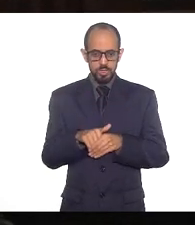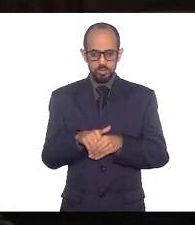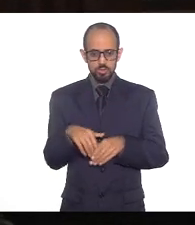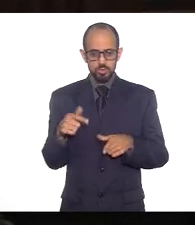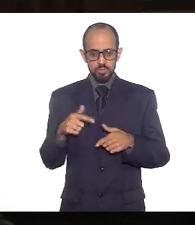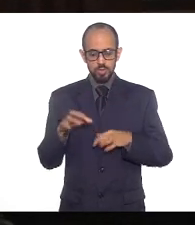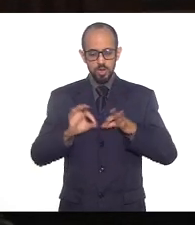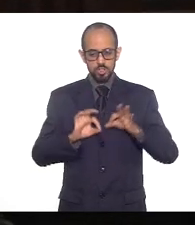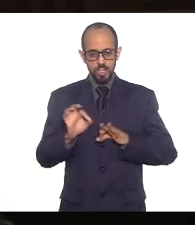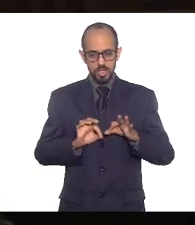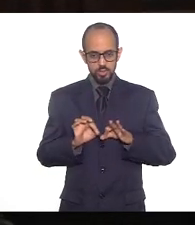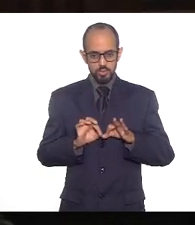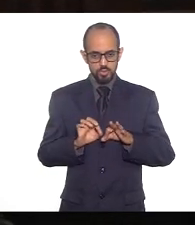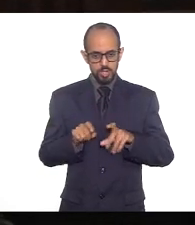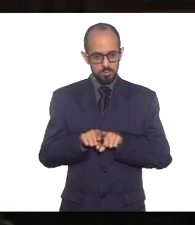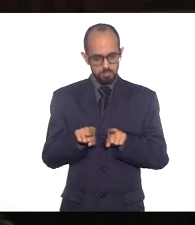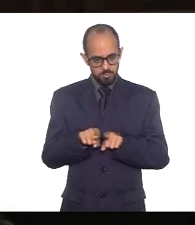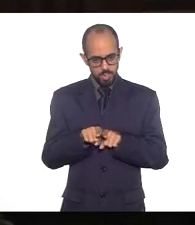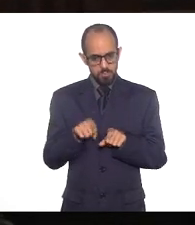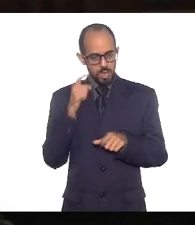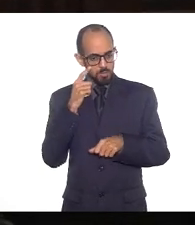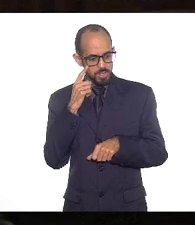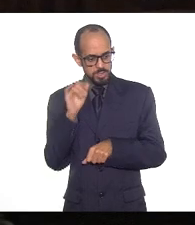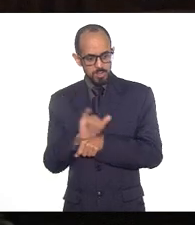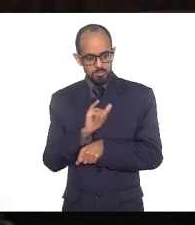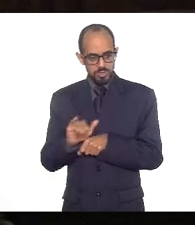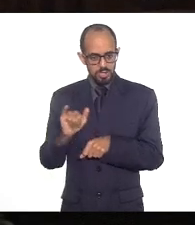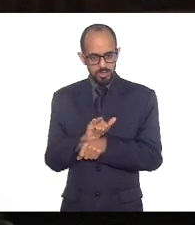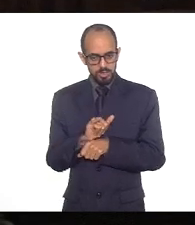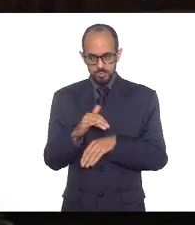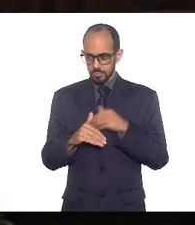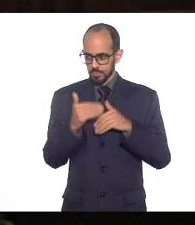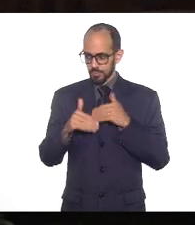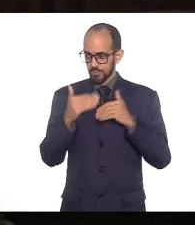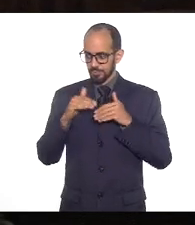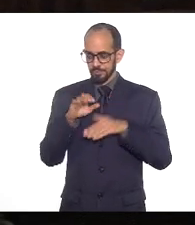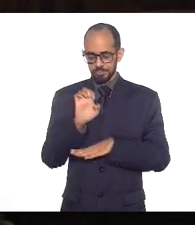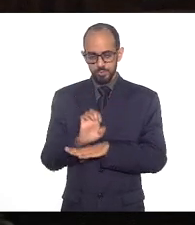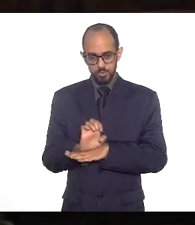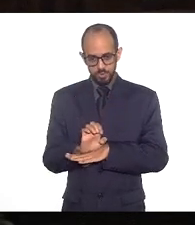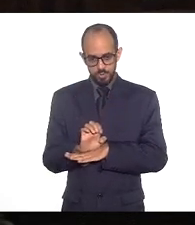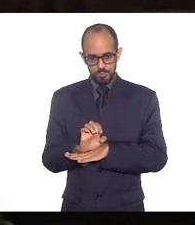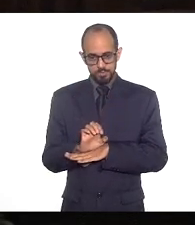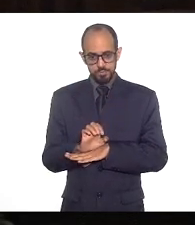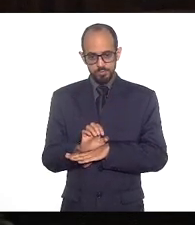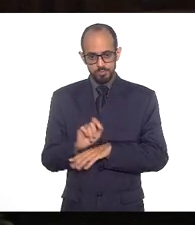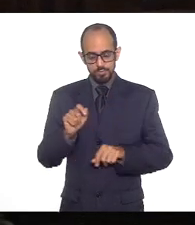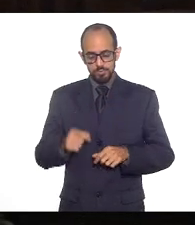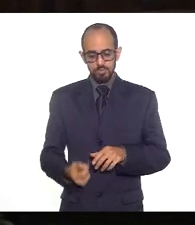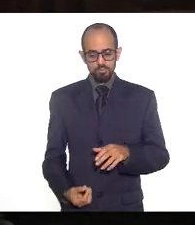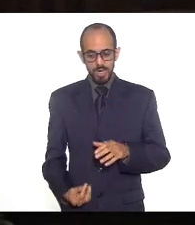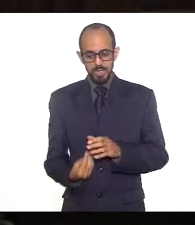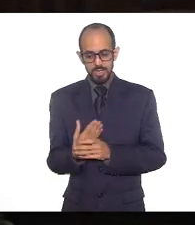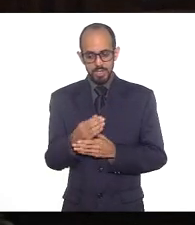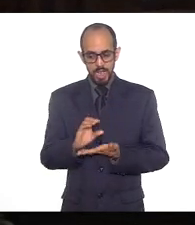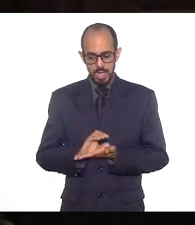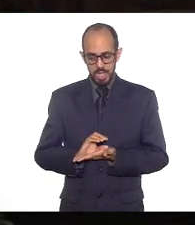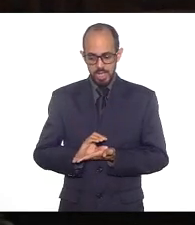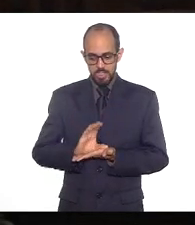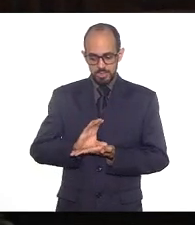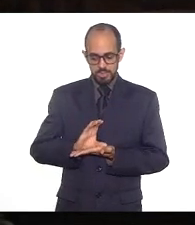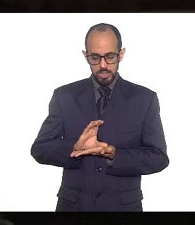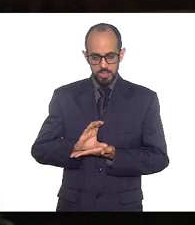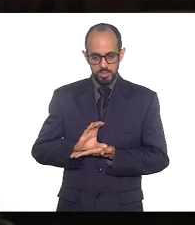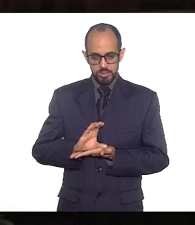importantes para pensar estrategicamente desenvolvimento do nosso Estado iniciativas que geram receitas que já que